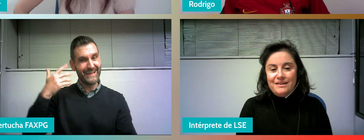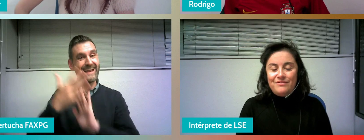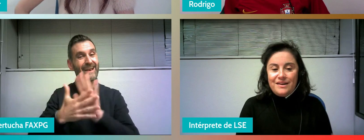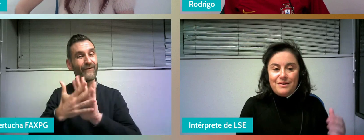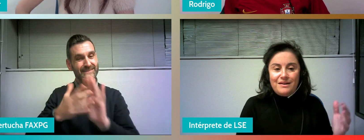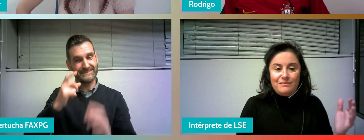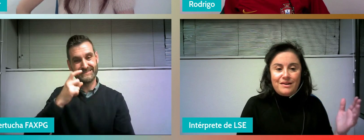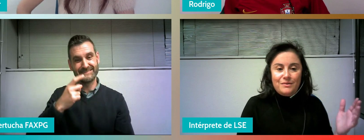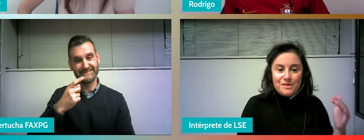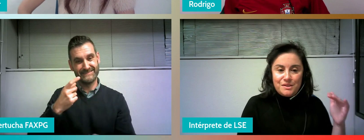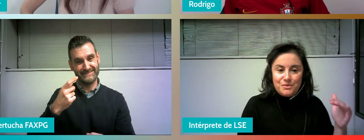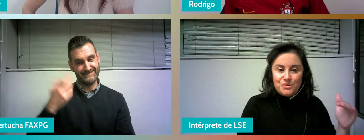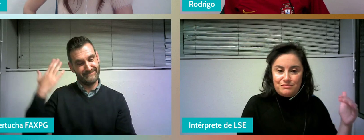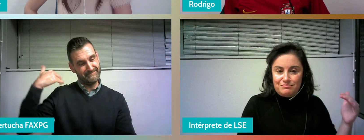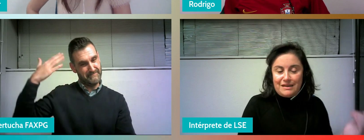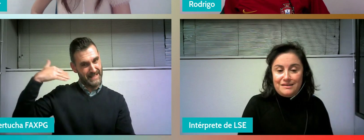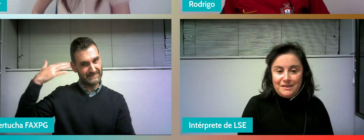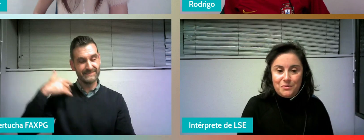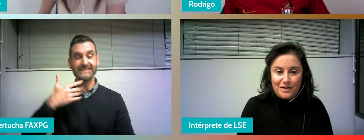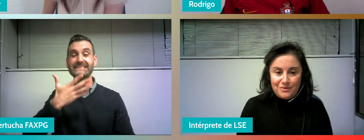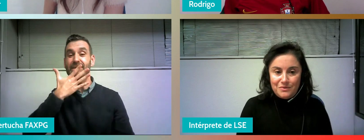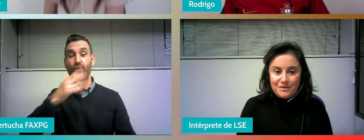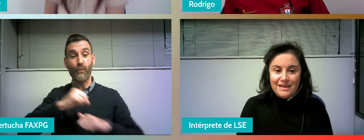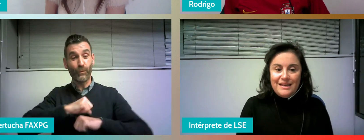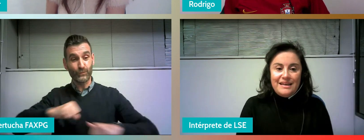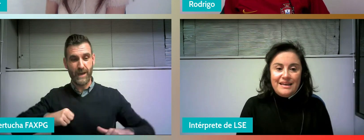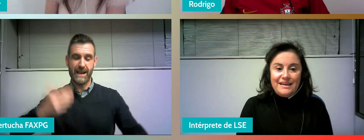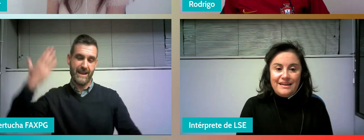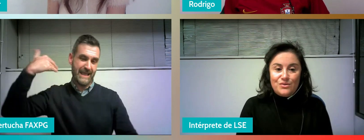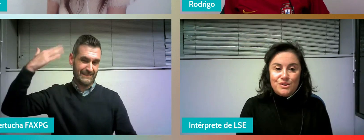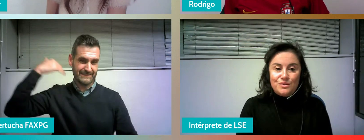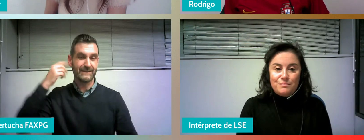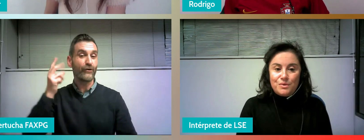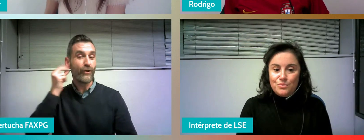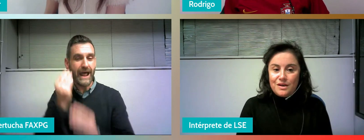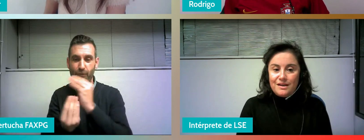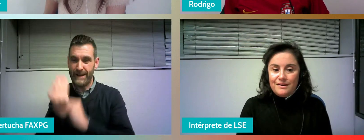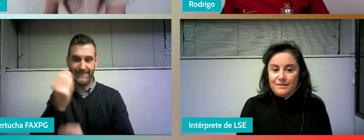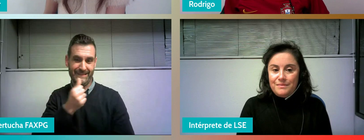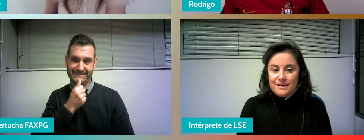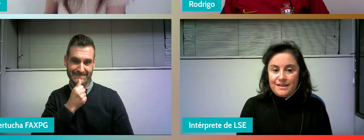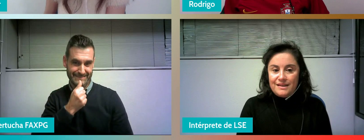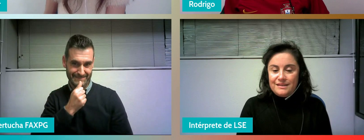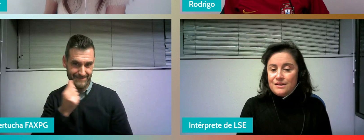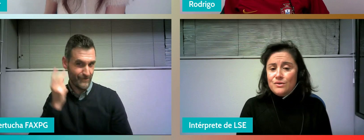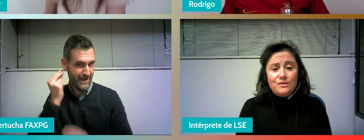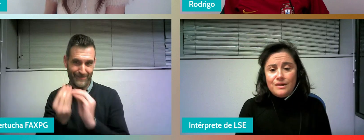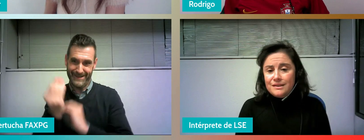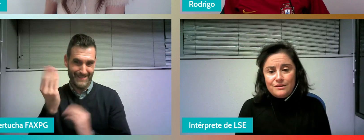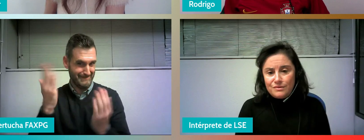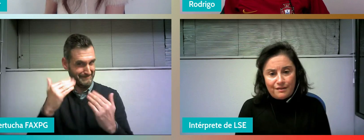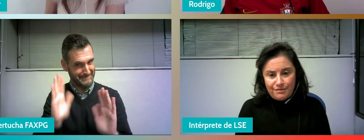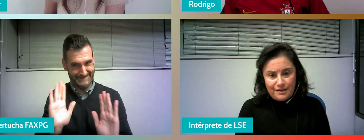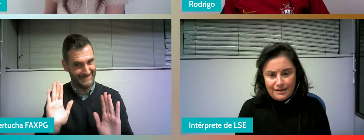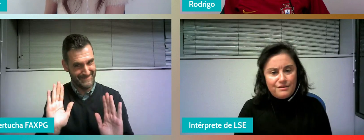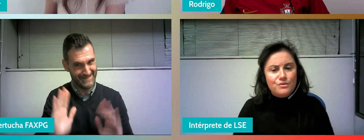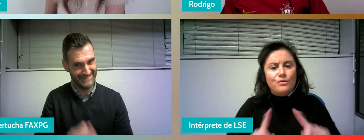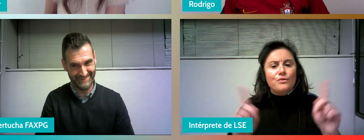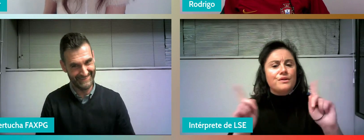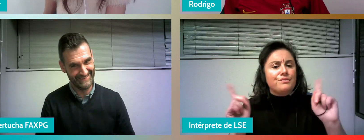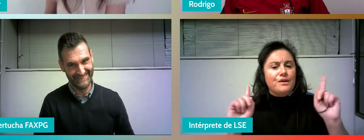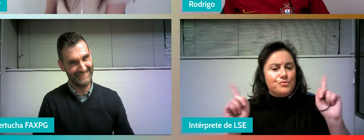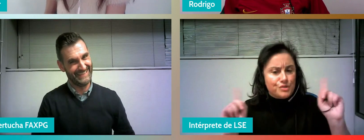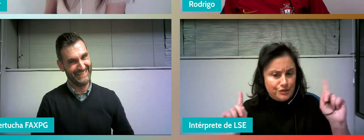ele falaba unha lingua de signos antiga, ¿no? O signo de Portugal viña de antes. Ronaldo aínda non nacera, que